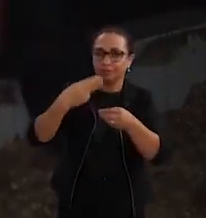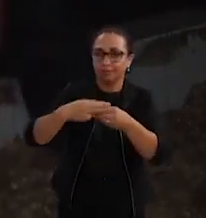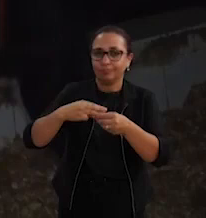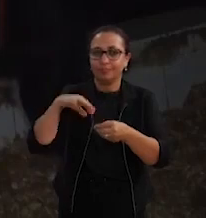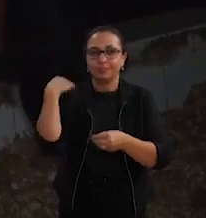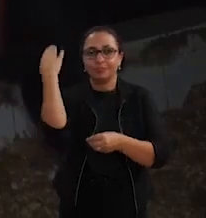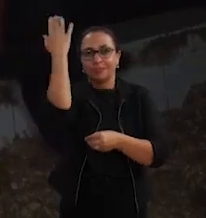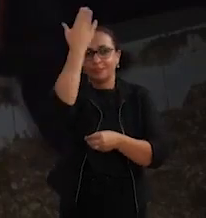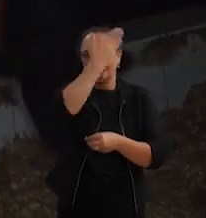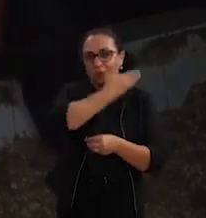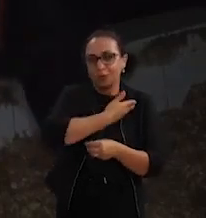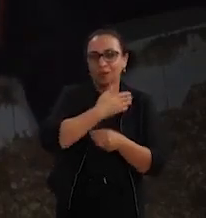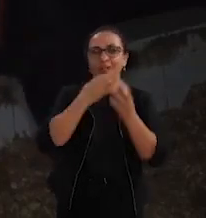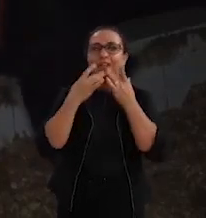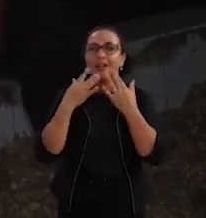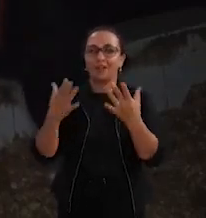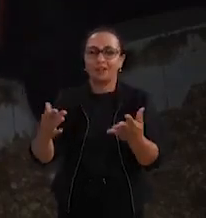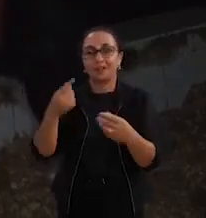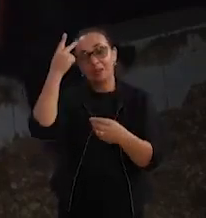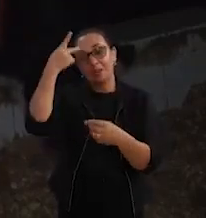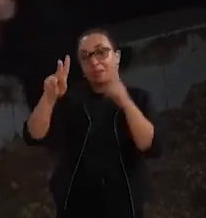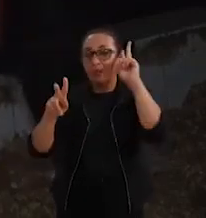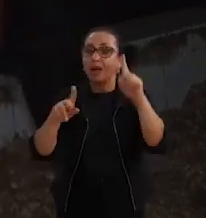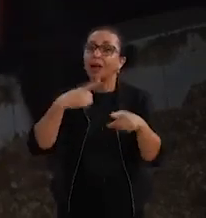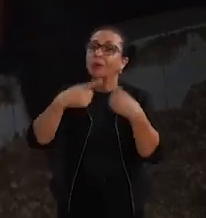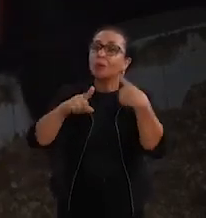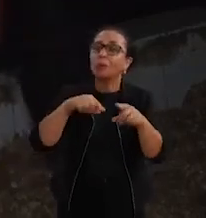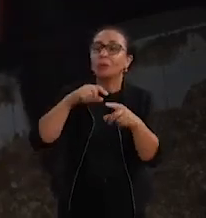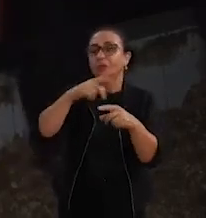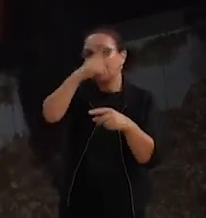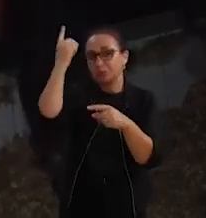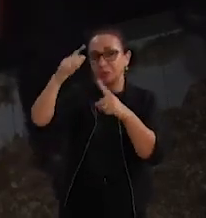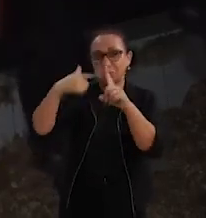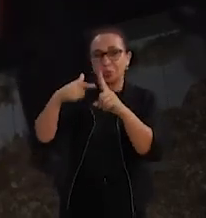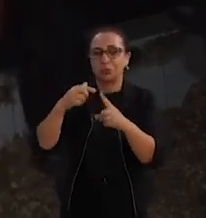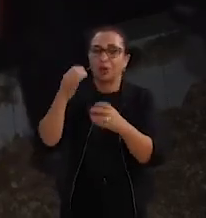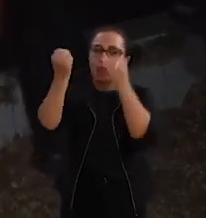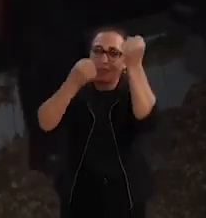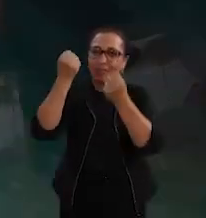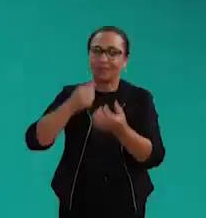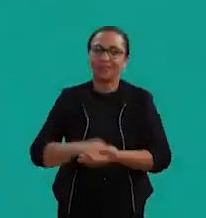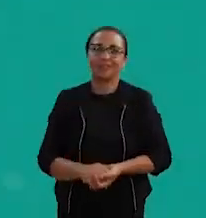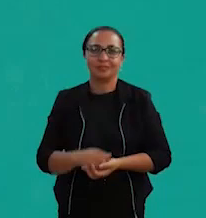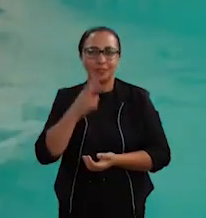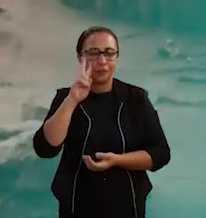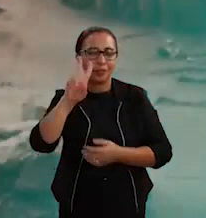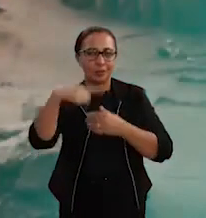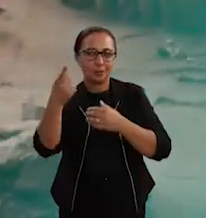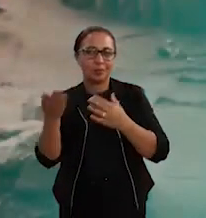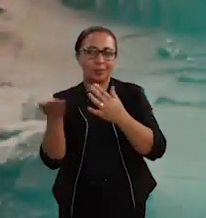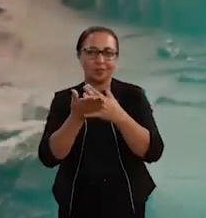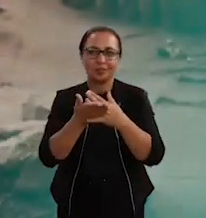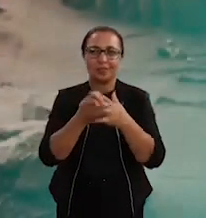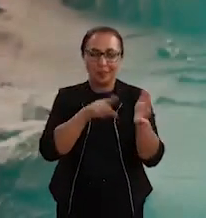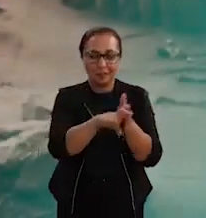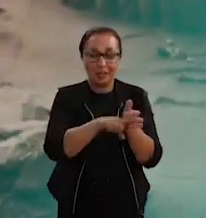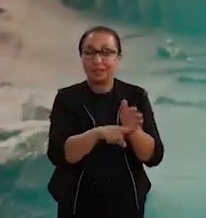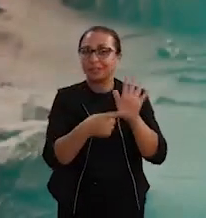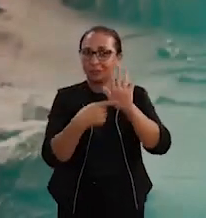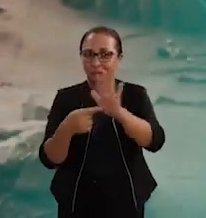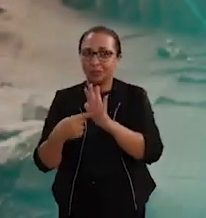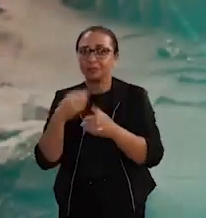nosso município, Nossa Senhora da Glória, e também para outros produtores de leite, né? Veja daqui a